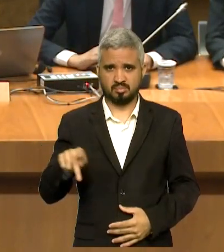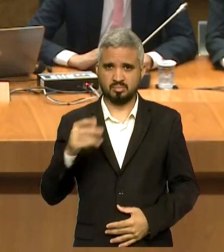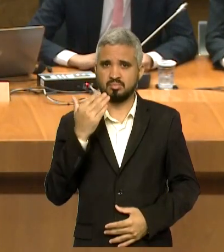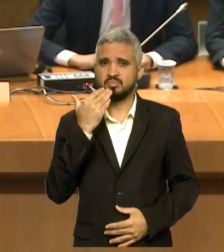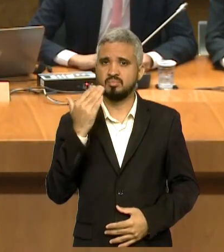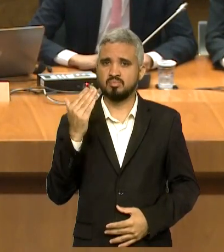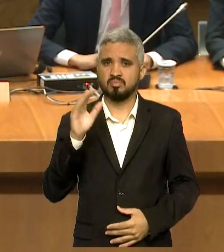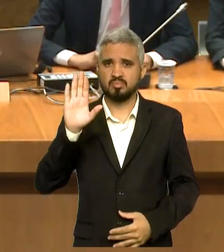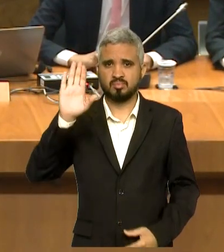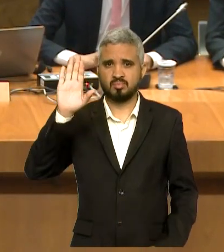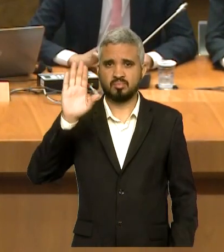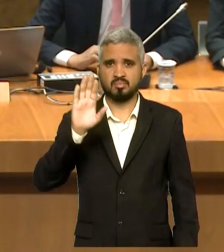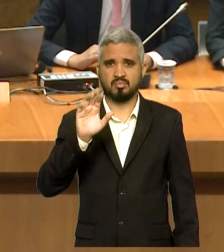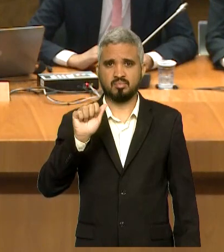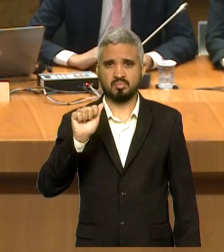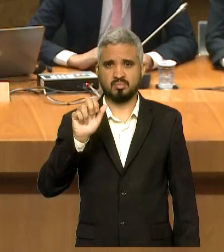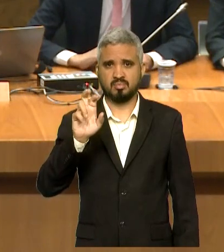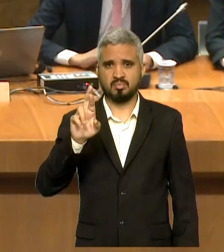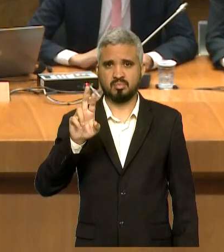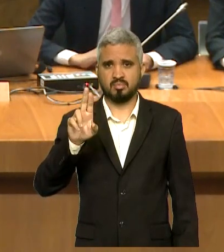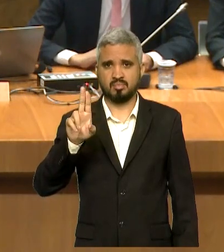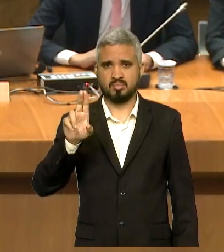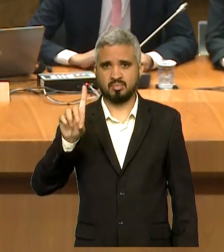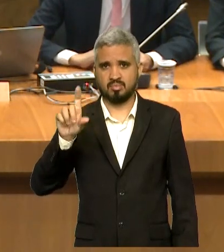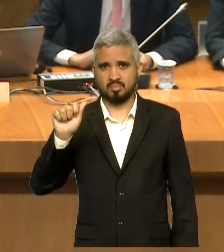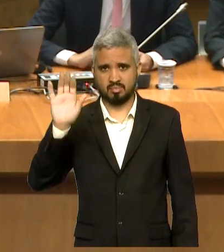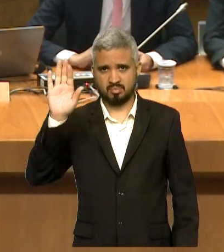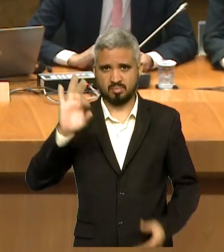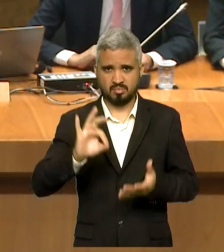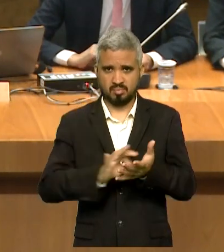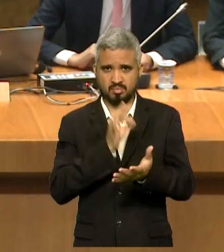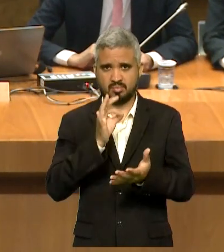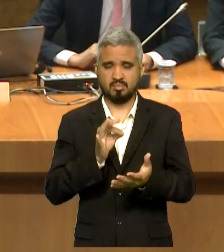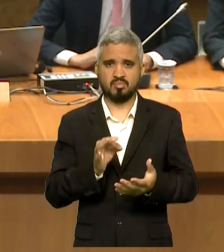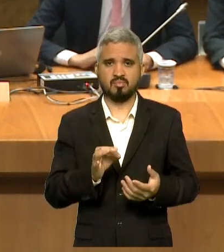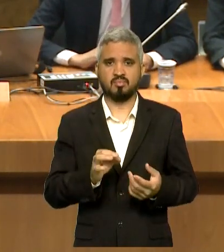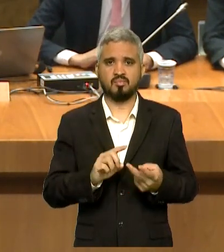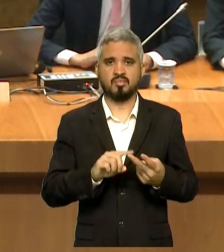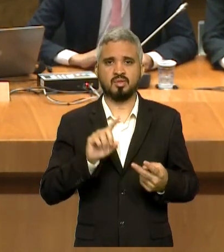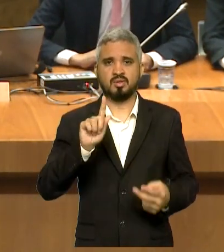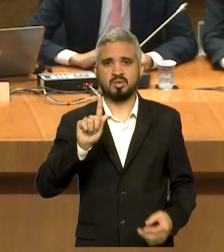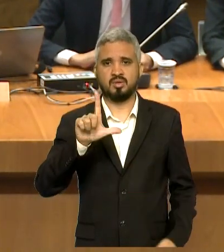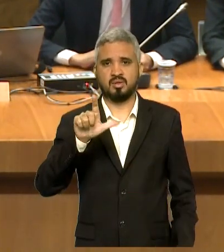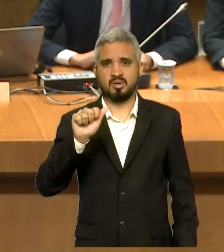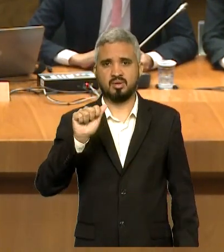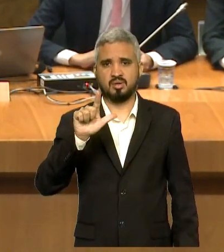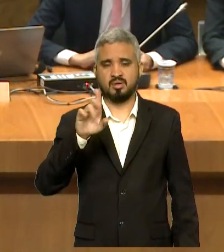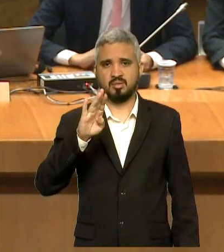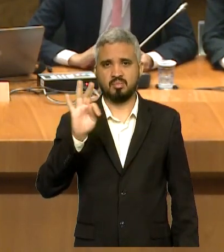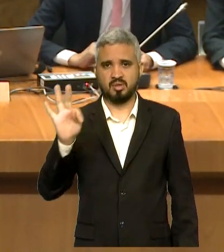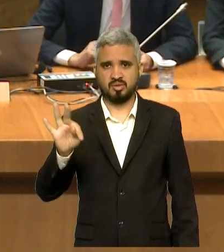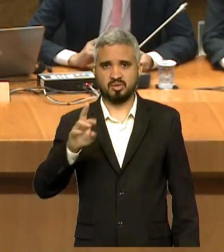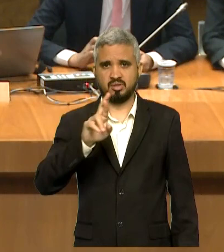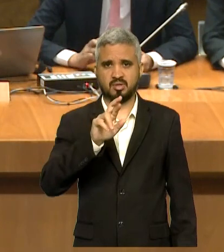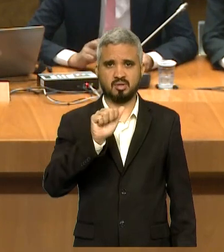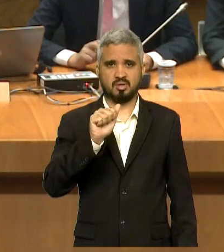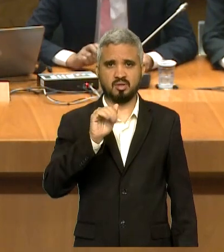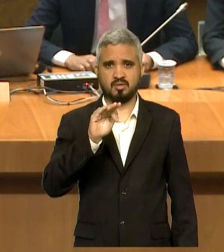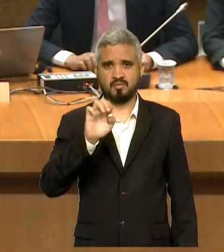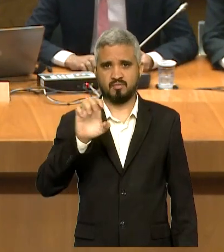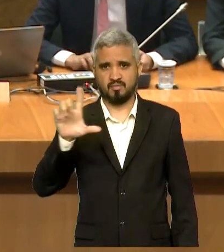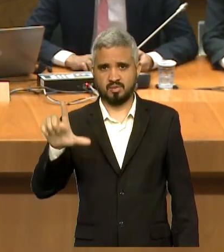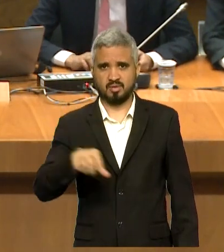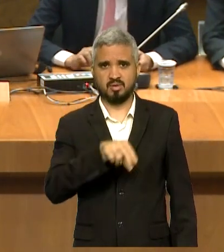Ricardo Arruda. Então, subscrito pelo deputado Glaubert, Rafael, Najib, Roberto, Ricardo